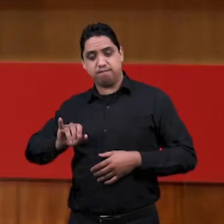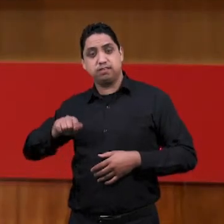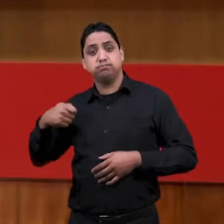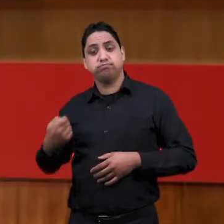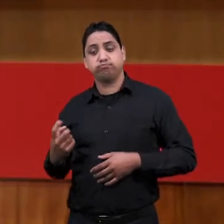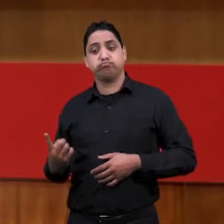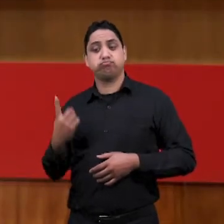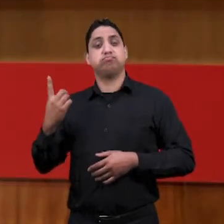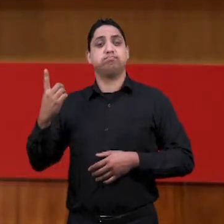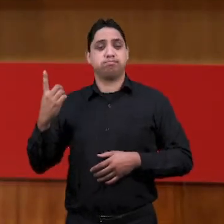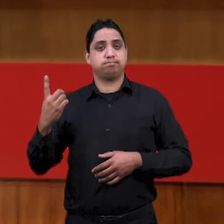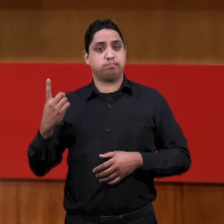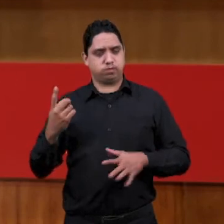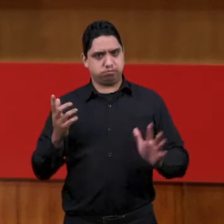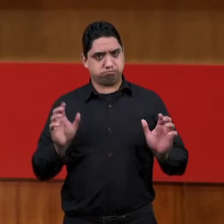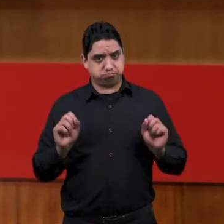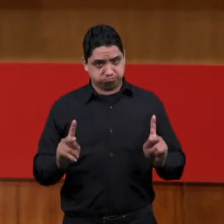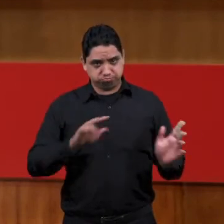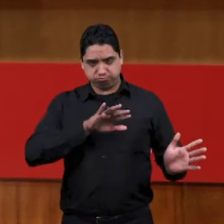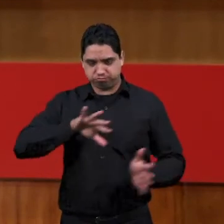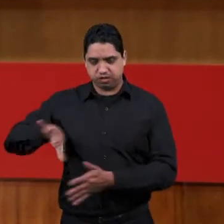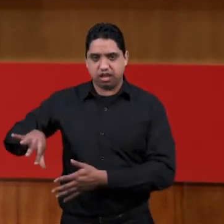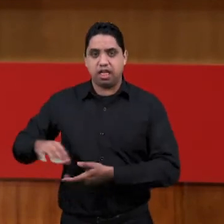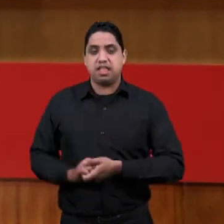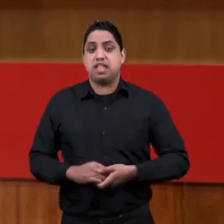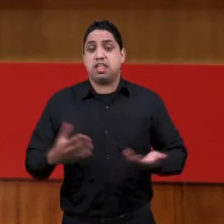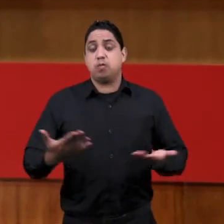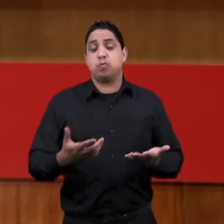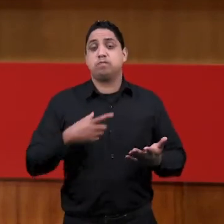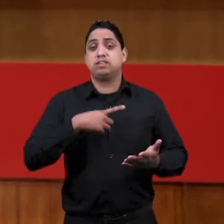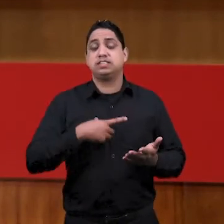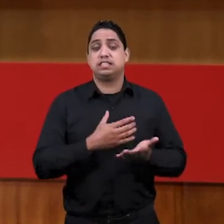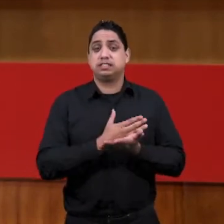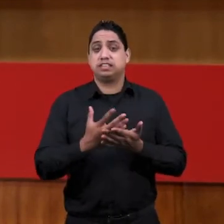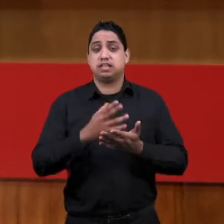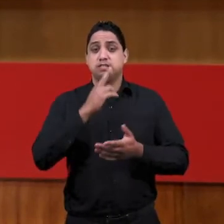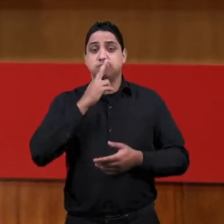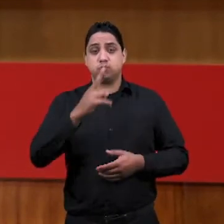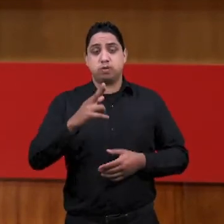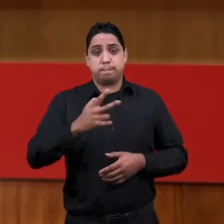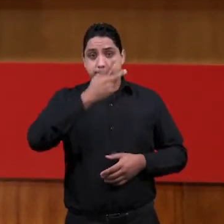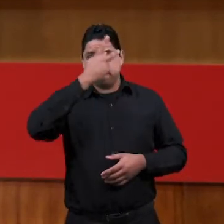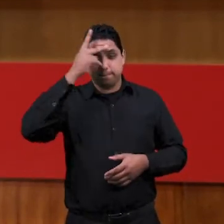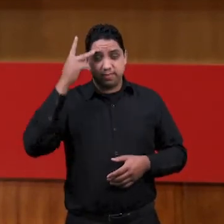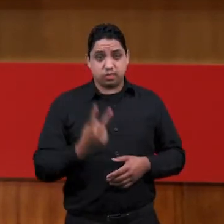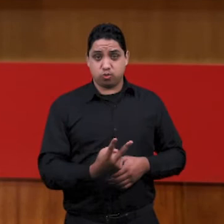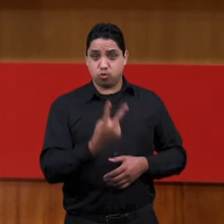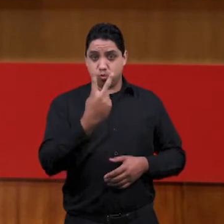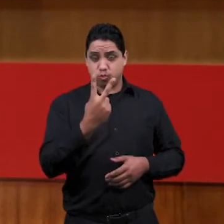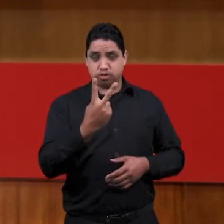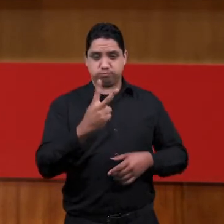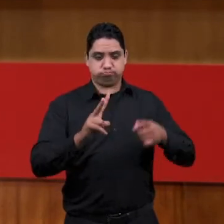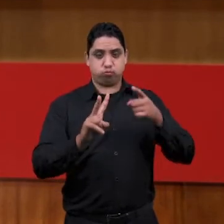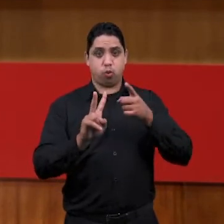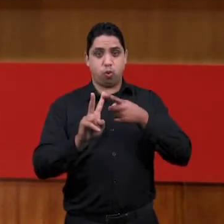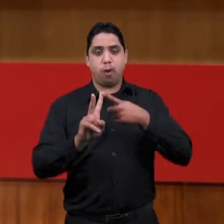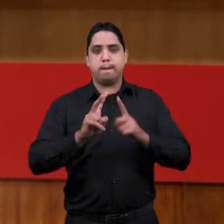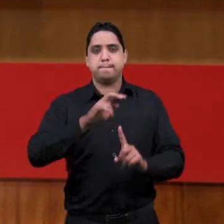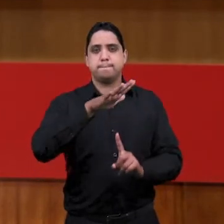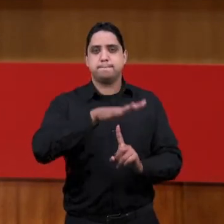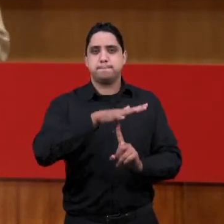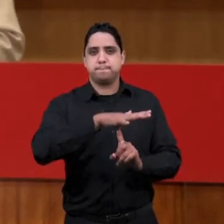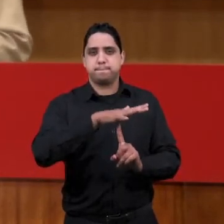foi a pergunta. E nós teremos para responder essa pergunta, inicialmente, 2 irmãos nossos. Nós vamos ter o nosso irmão lá do